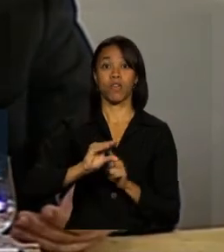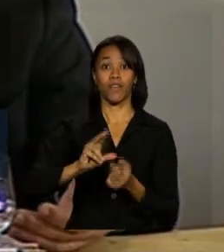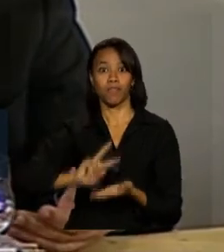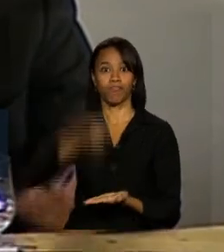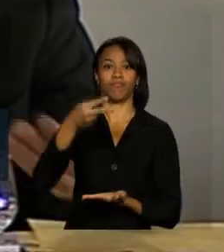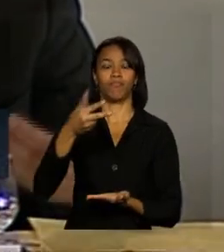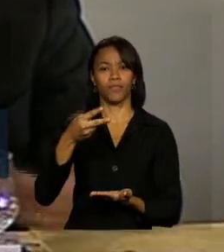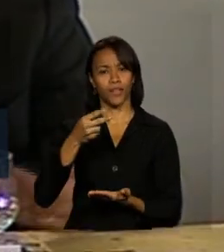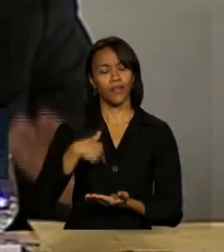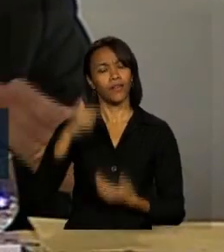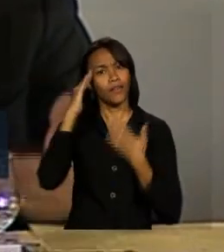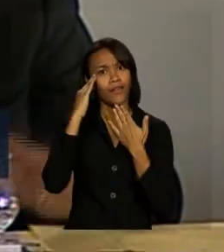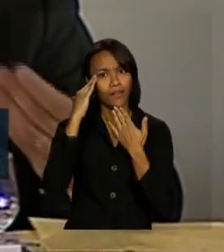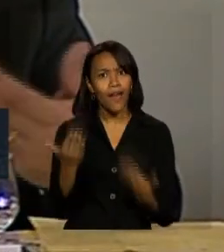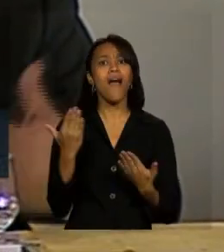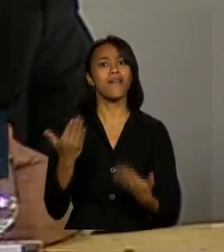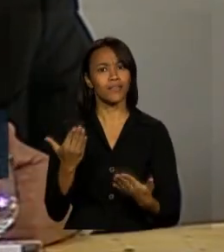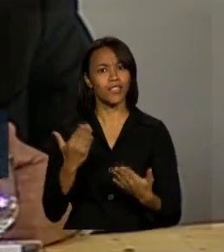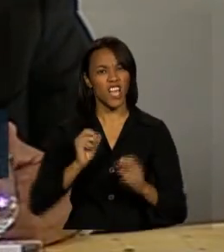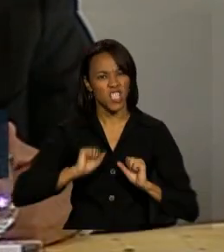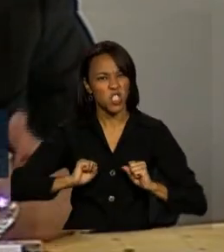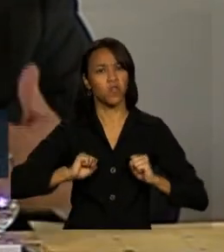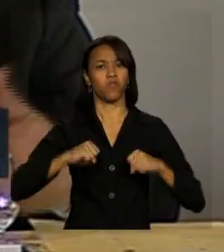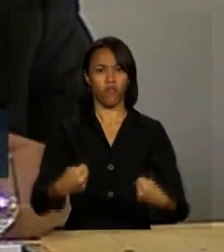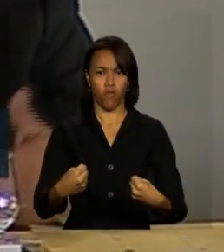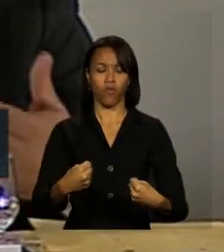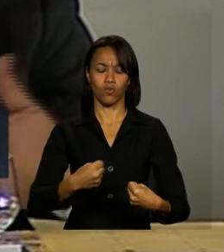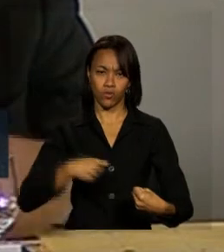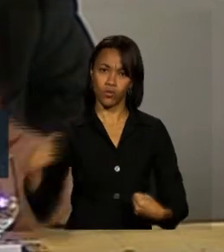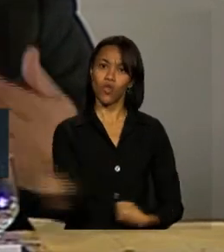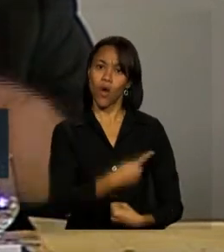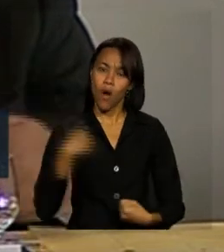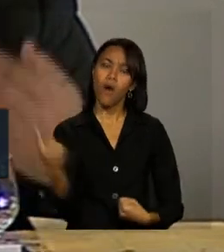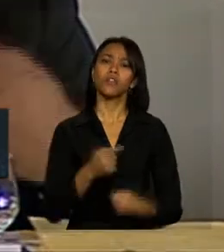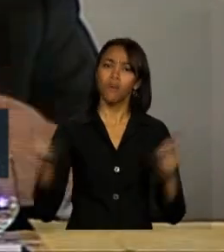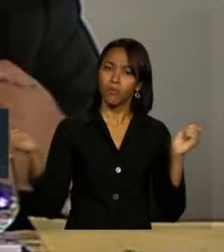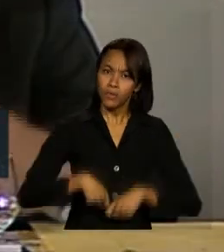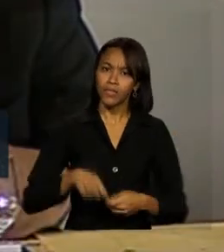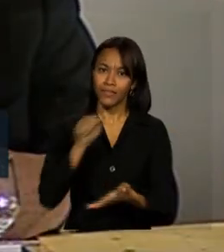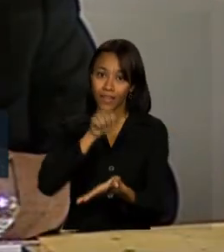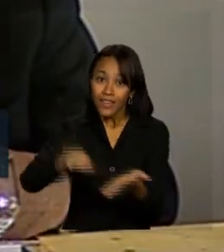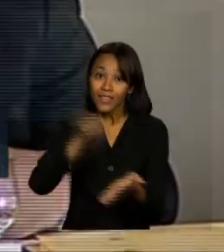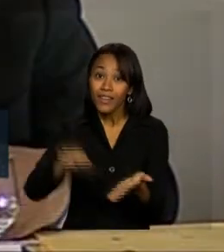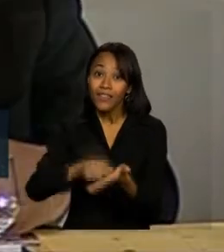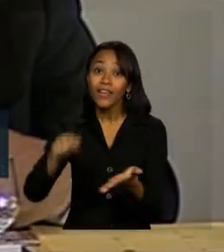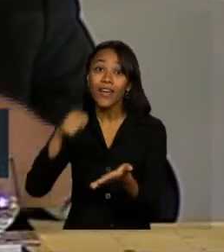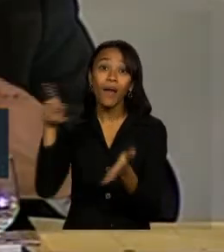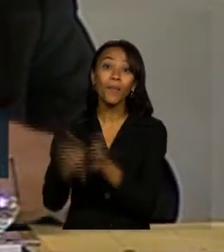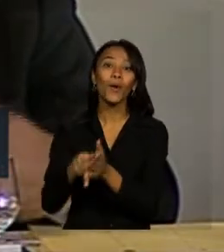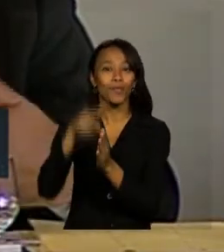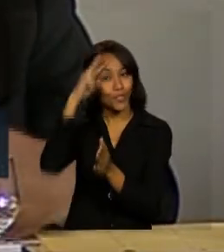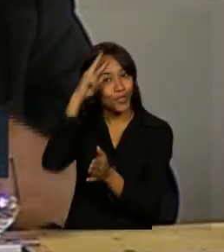multiplicados. E, graças a esse esforço, nós podemos reescrever a nossa história.